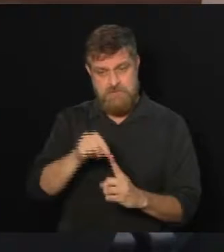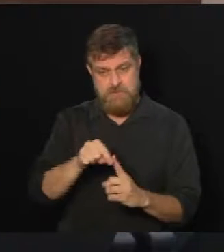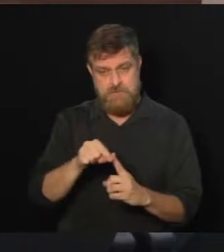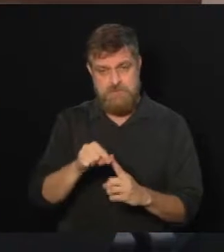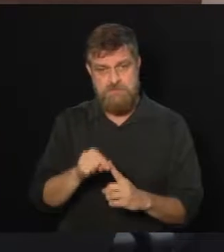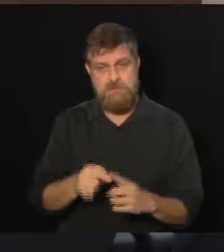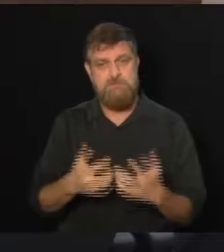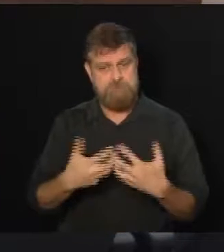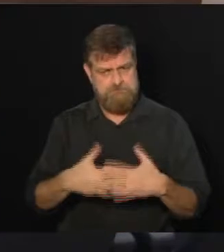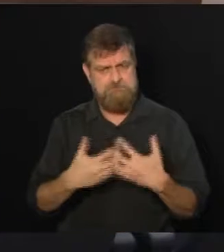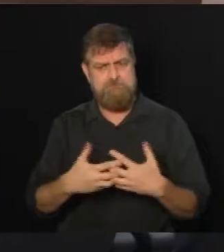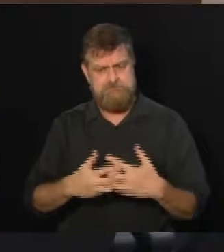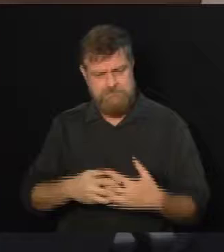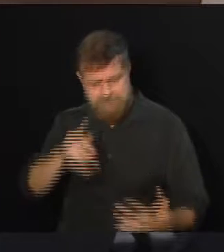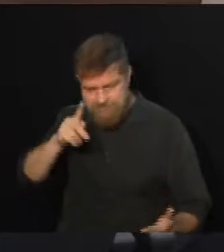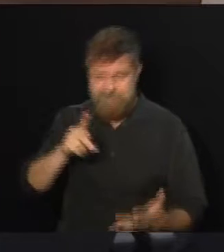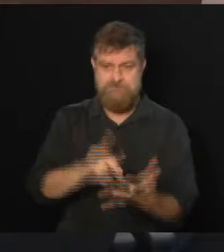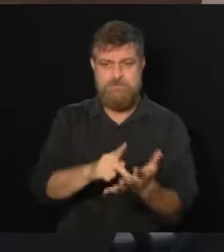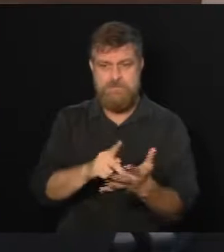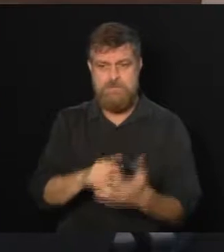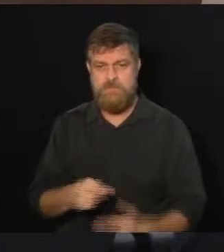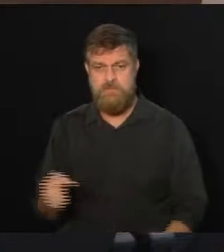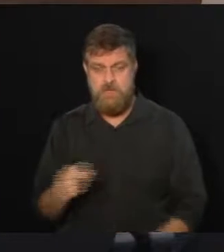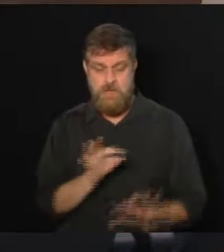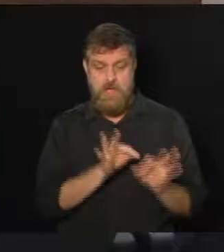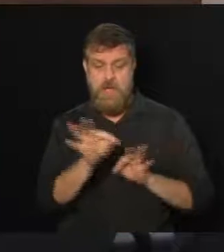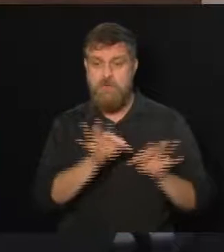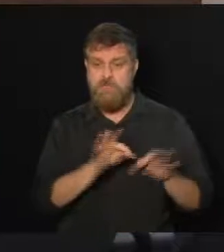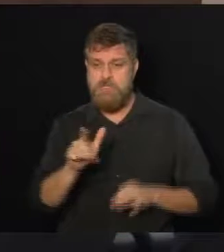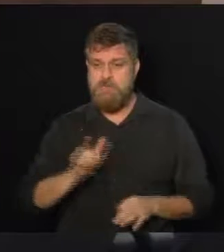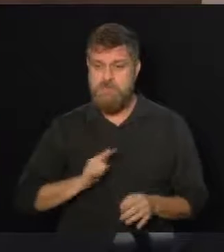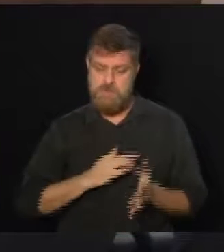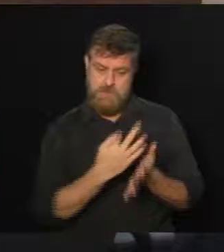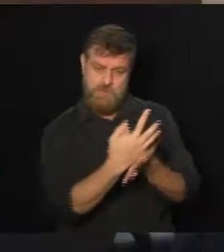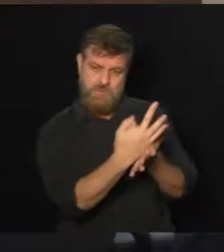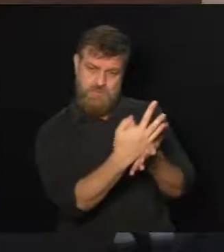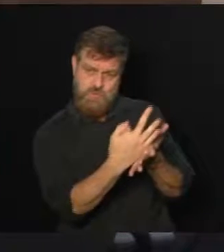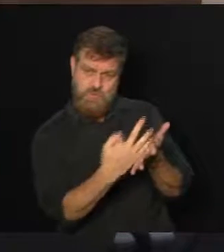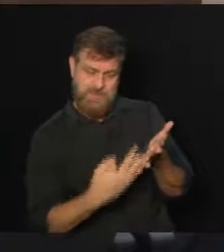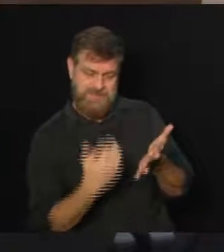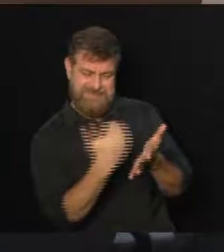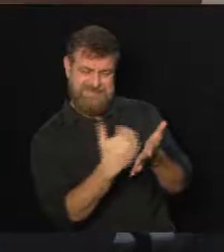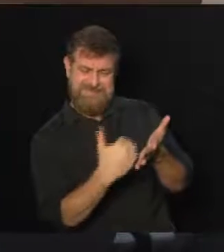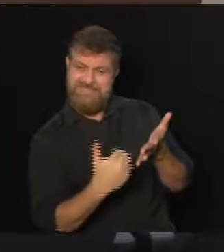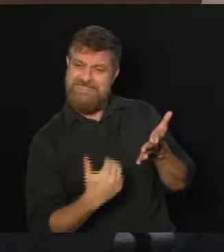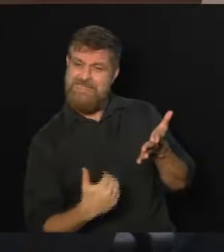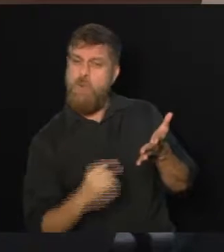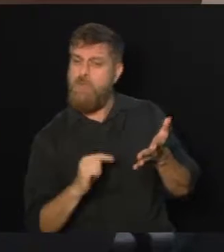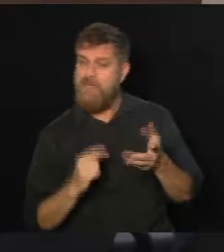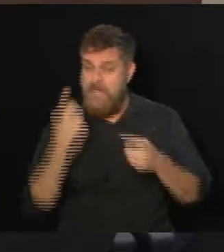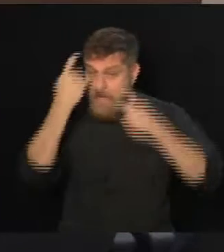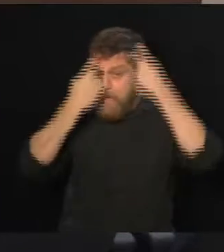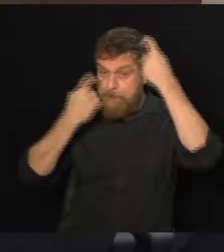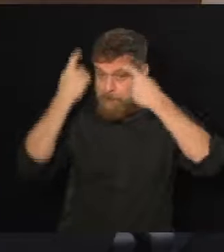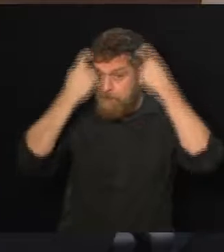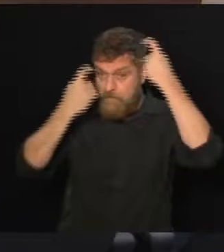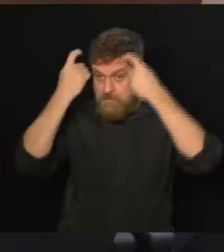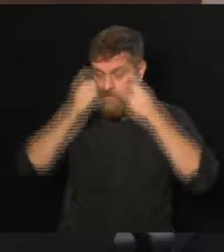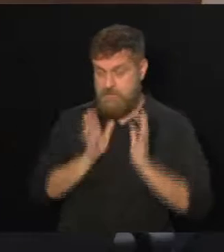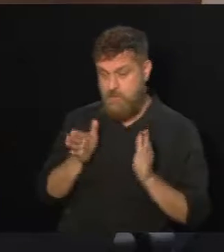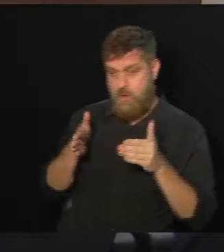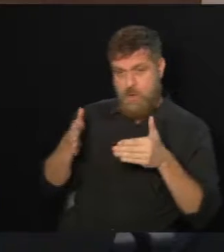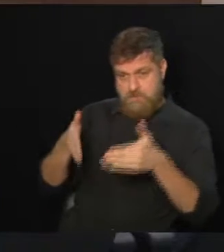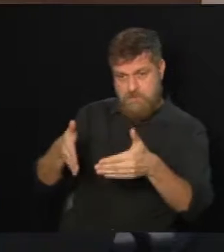bastante eficaz. Ele traz no seu bojo a preocupação